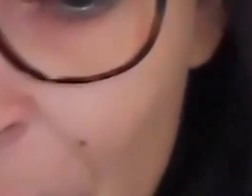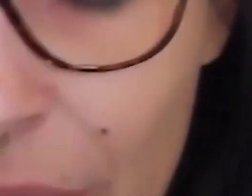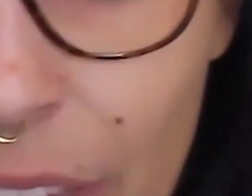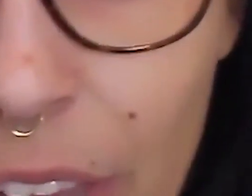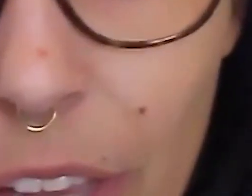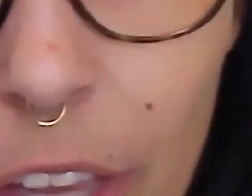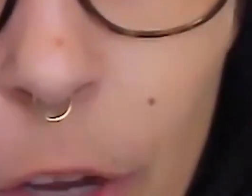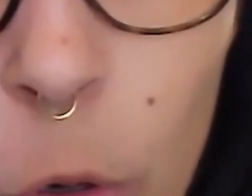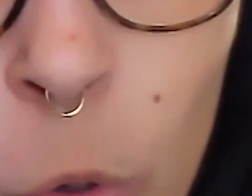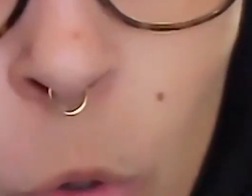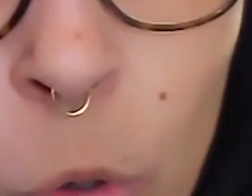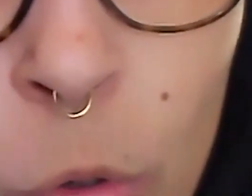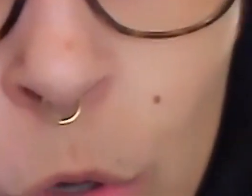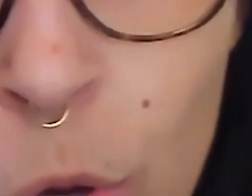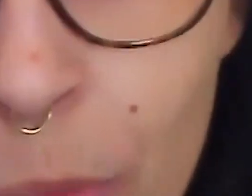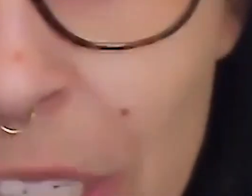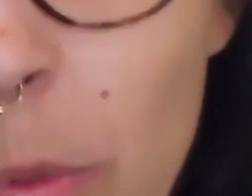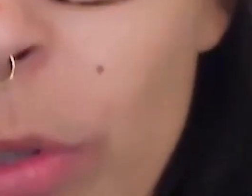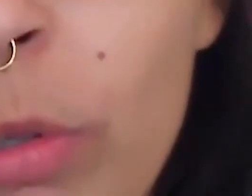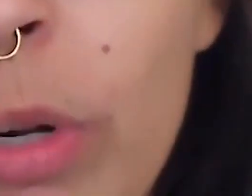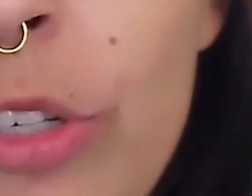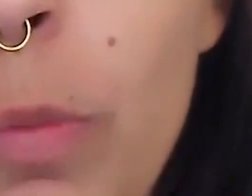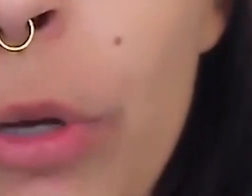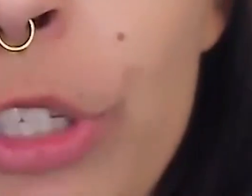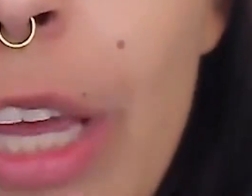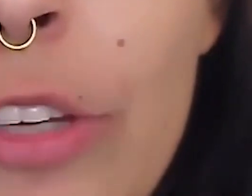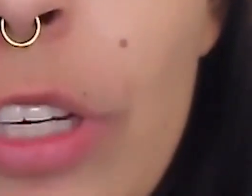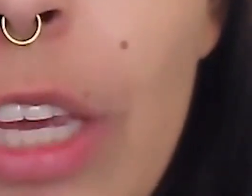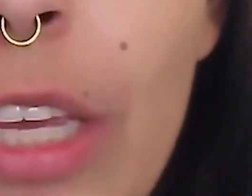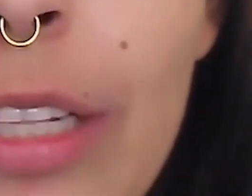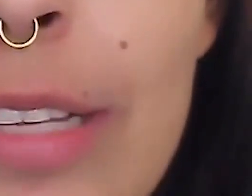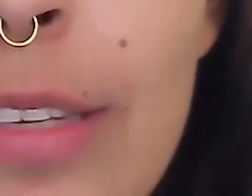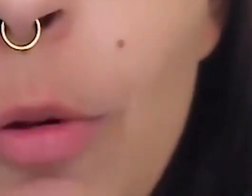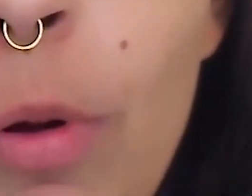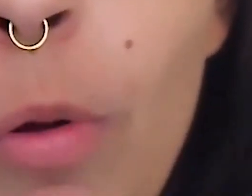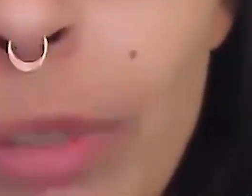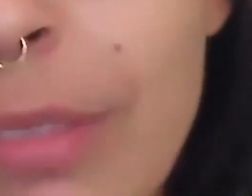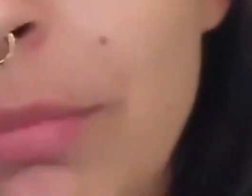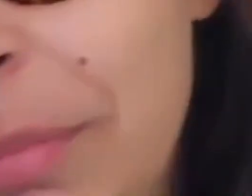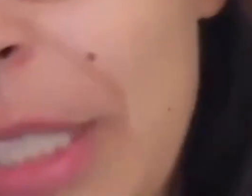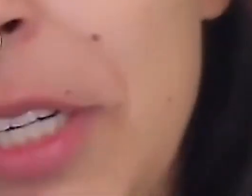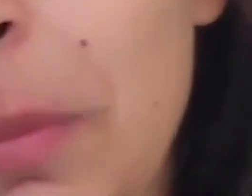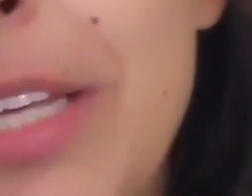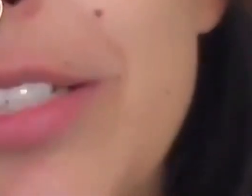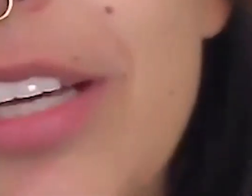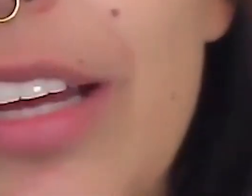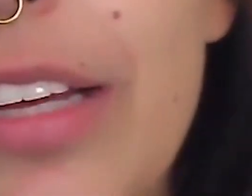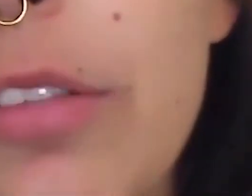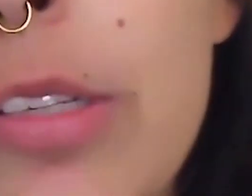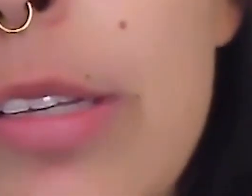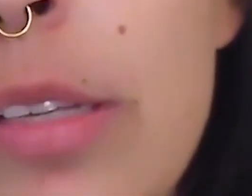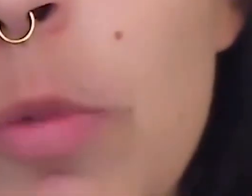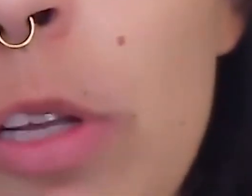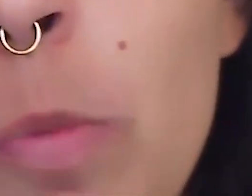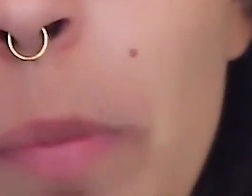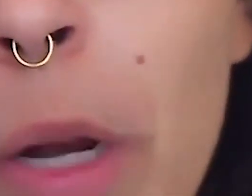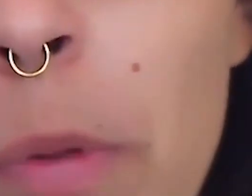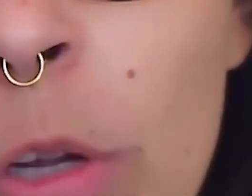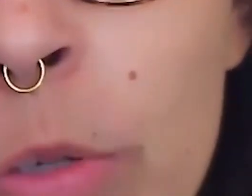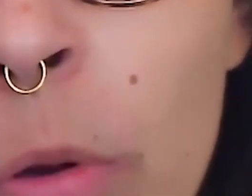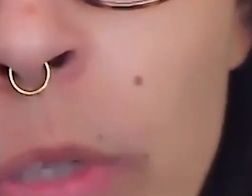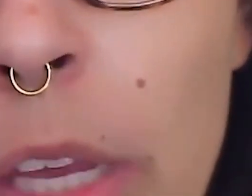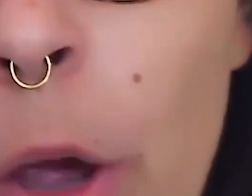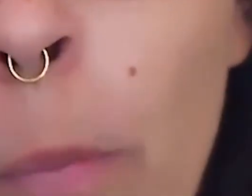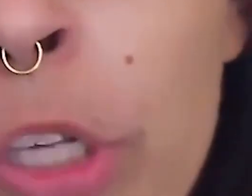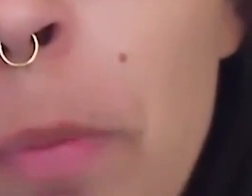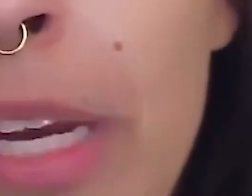pergunta, eu sou uma das produtoras de um podcast que nasceu ontem, praticamente, nós lançamos nosso primeiro